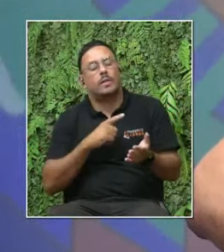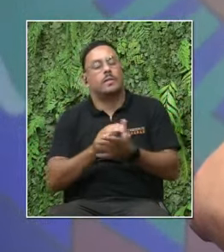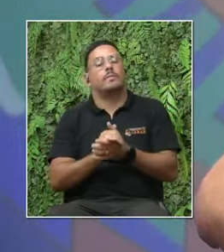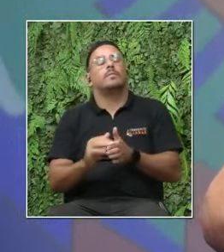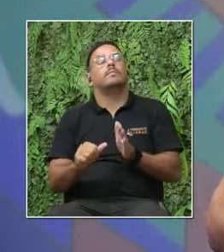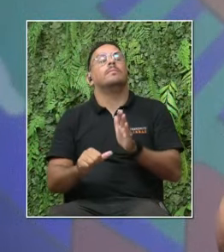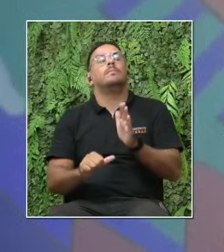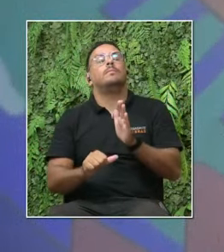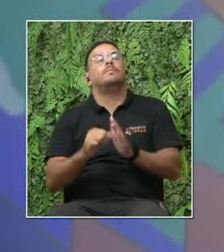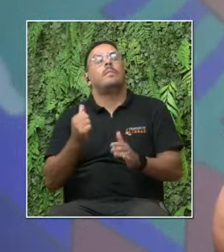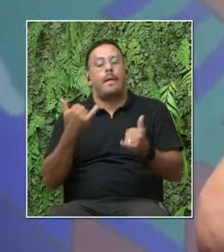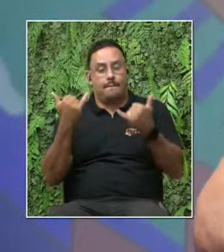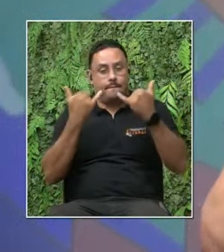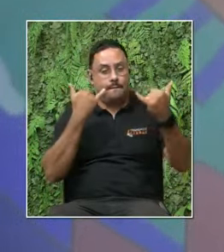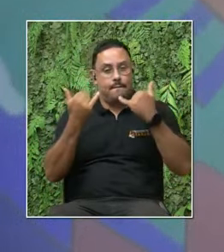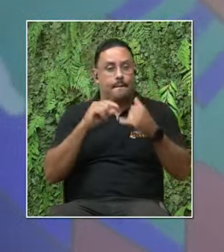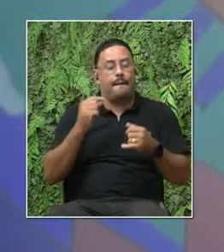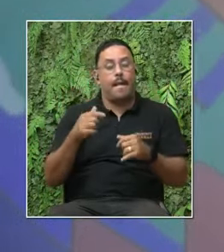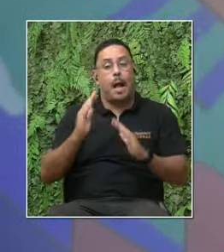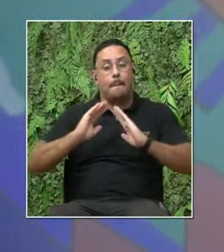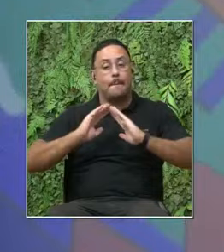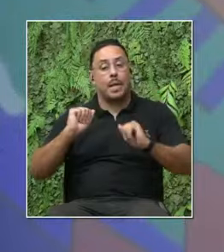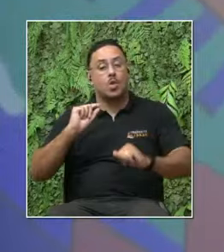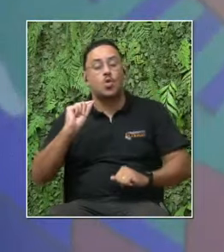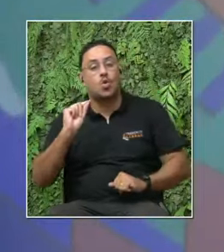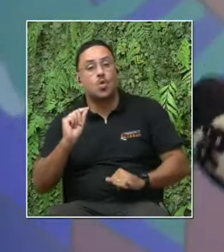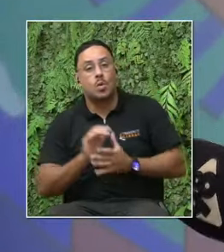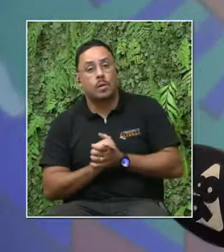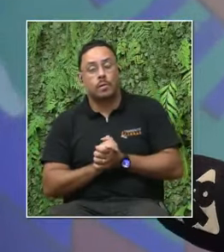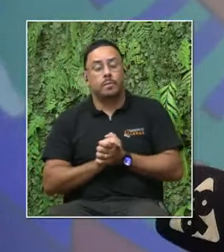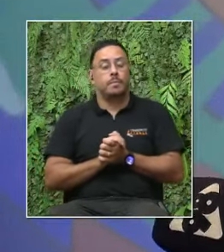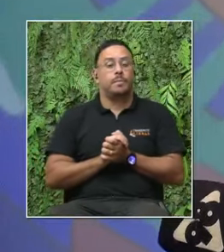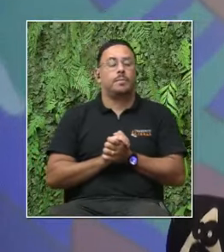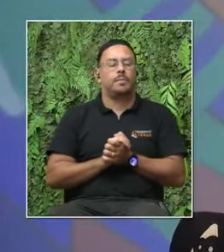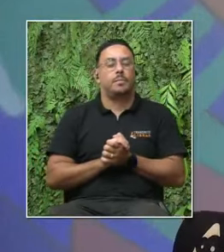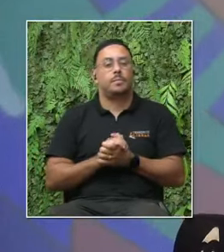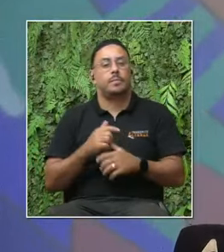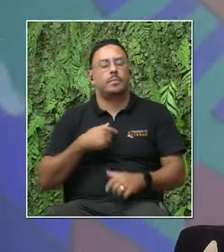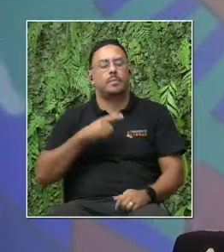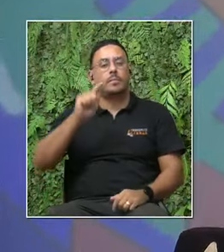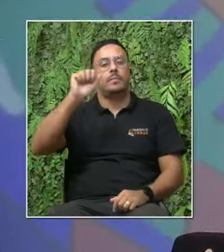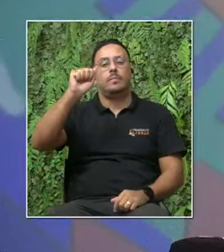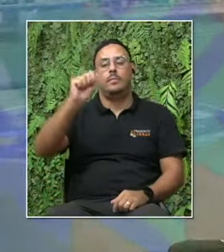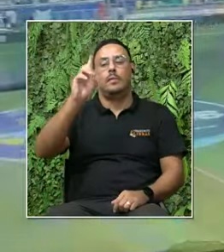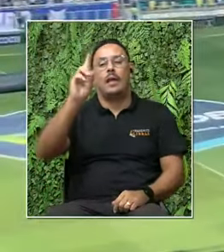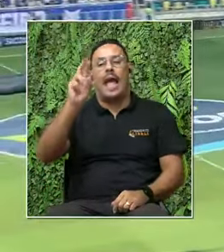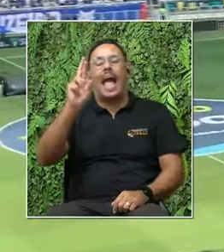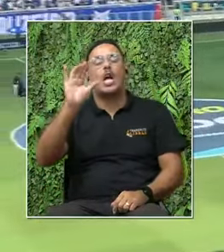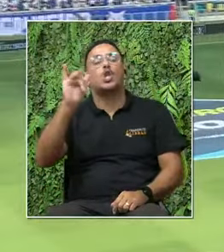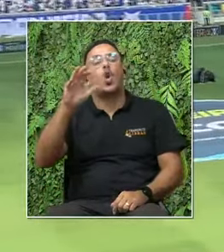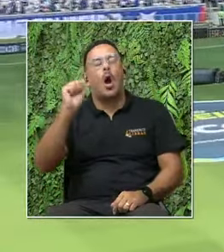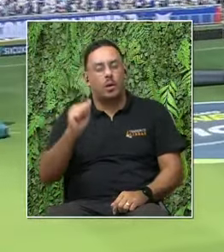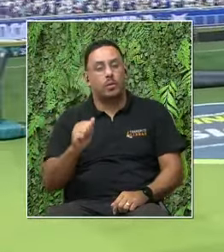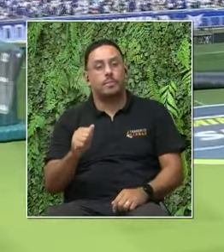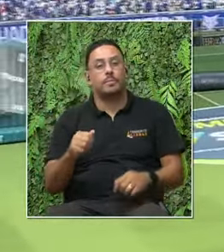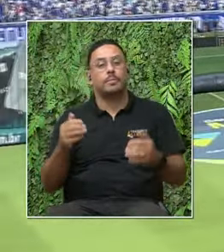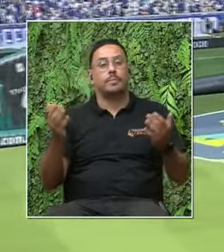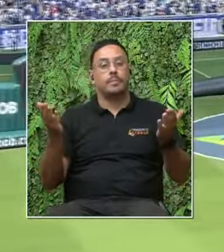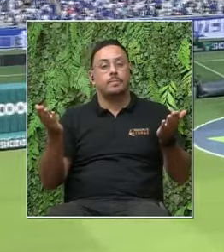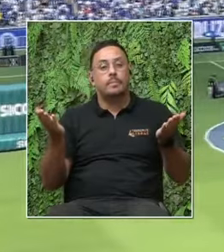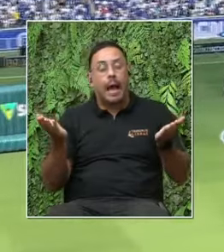primeiras informações quem chamou fala sou eu adal o seguinte nesse momento